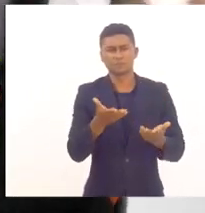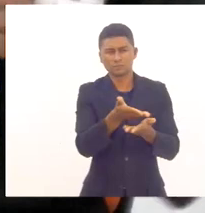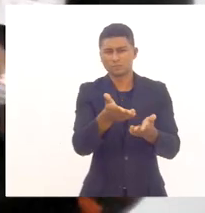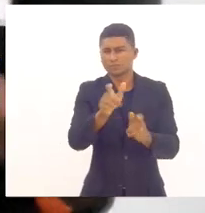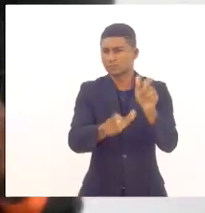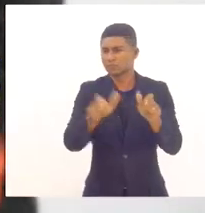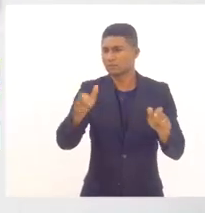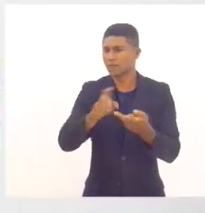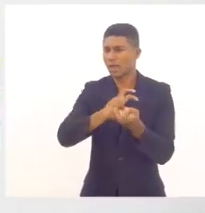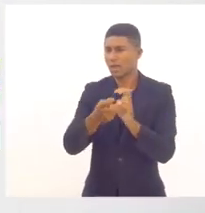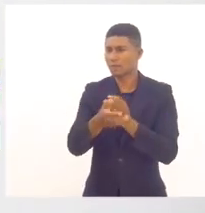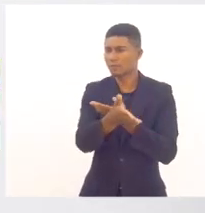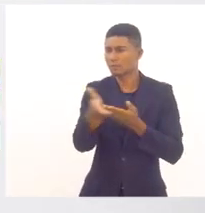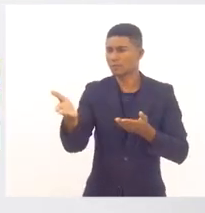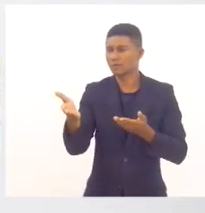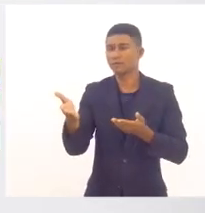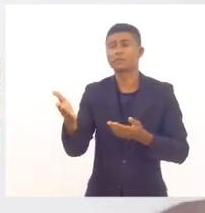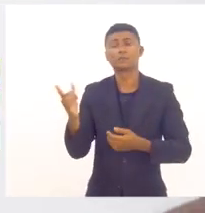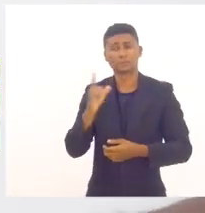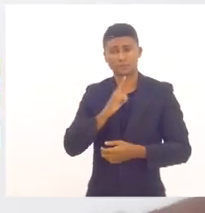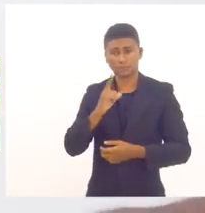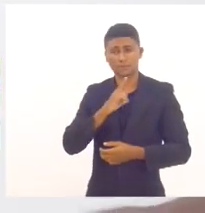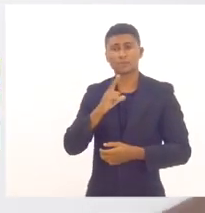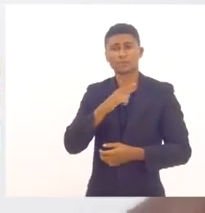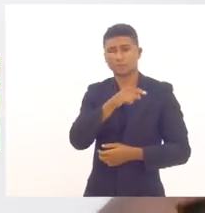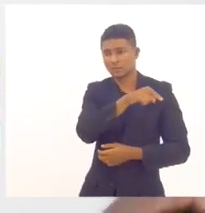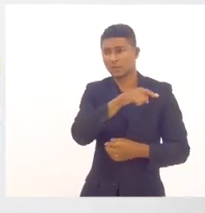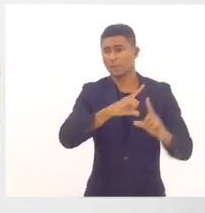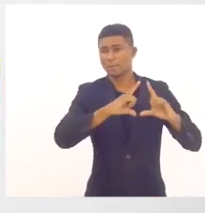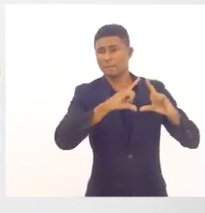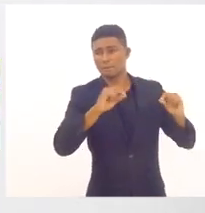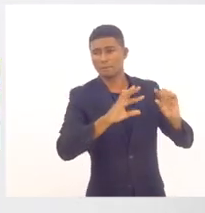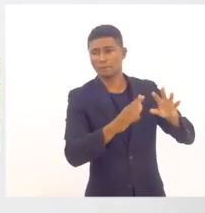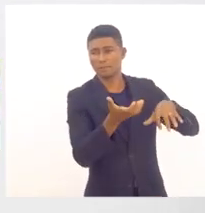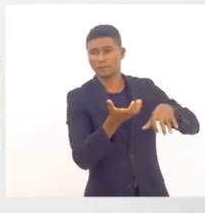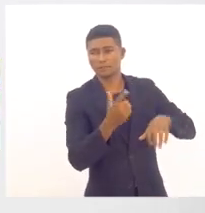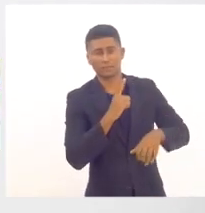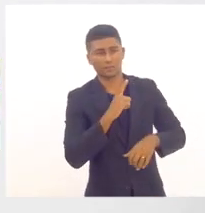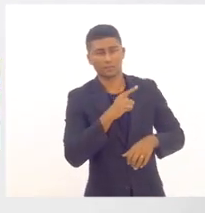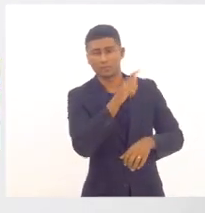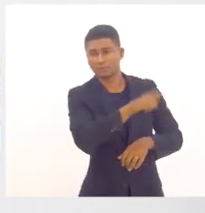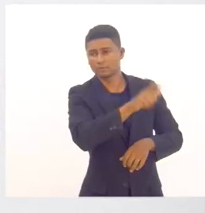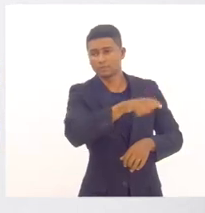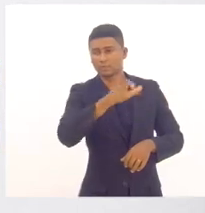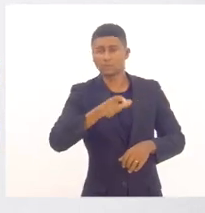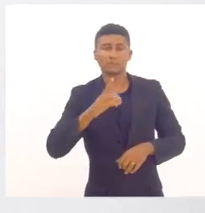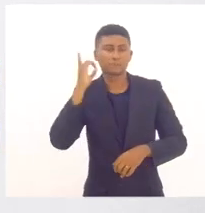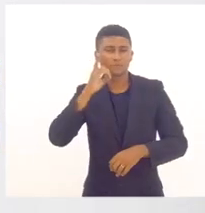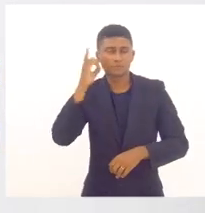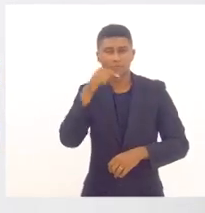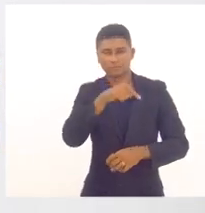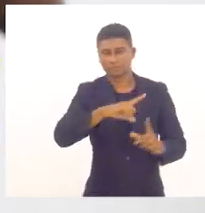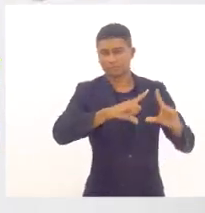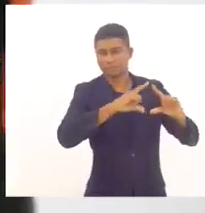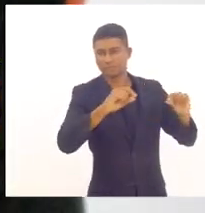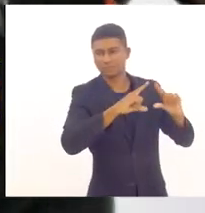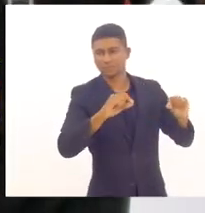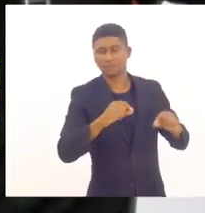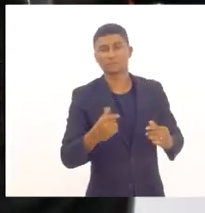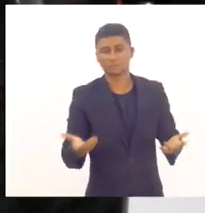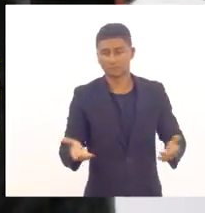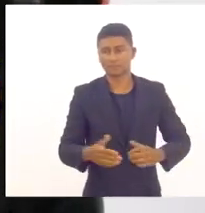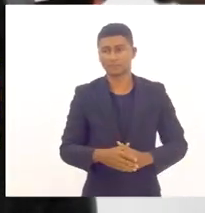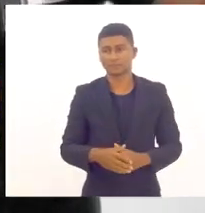estar discutindo, tem frente parlamentar do capoeira em Brasília, não tem? Tem. Tem. Quantos? Então, para quem não